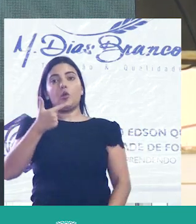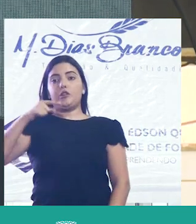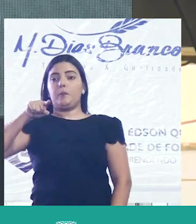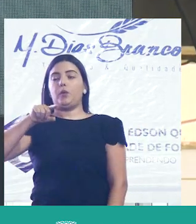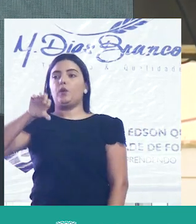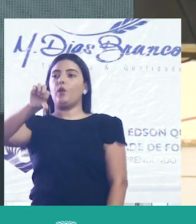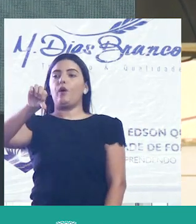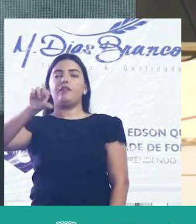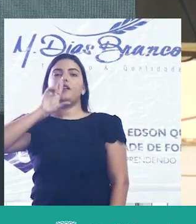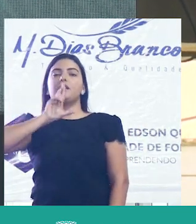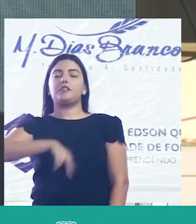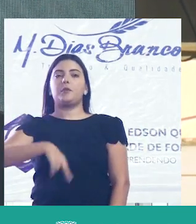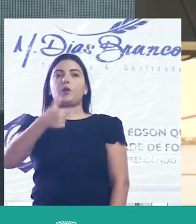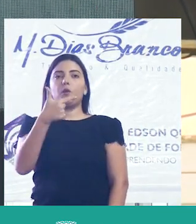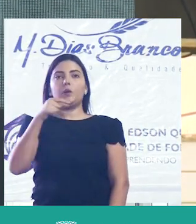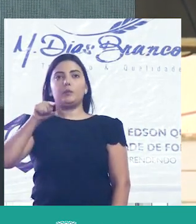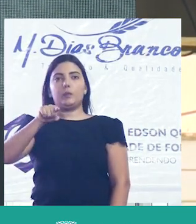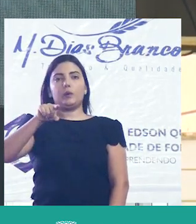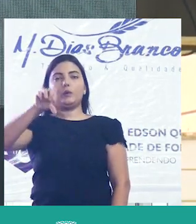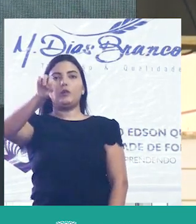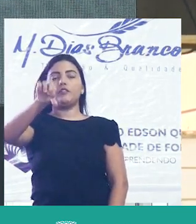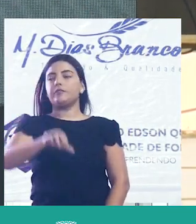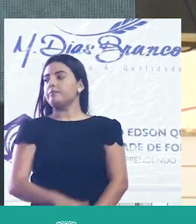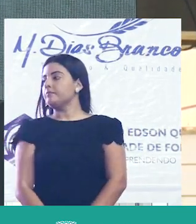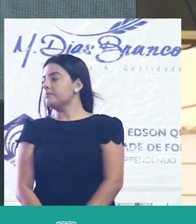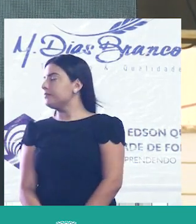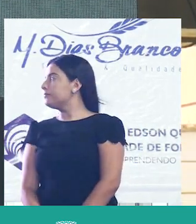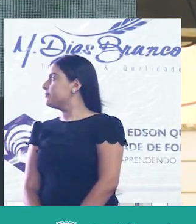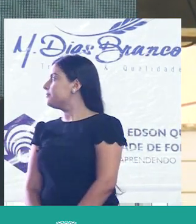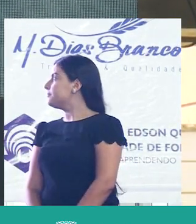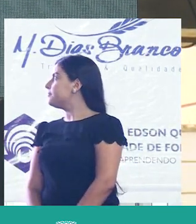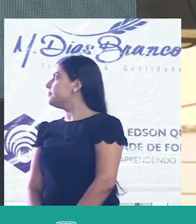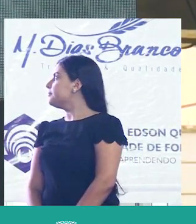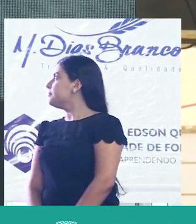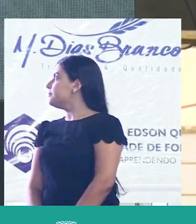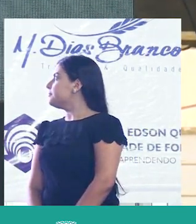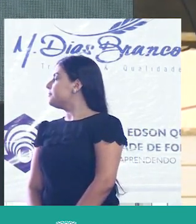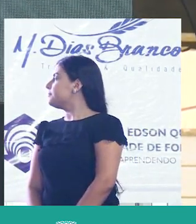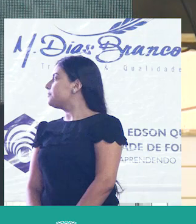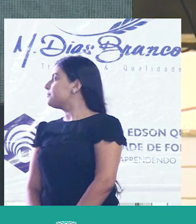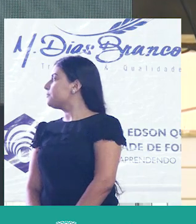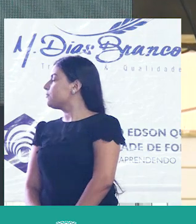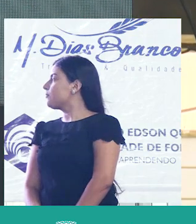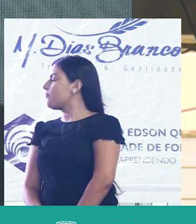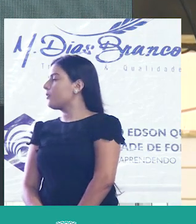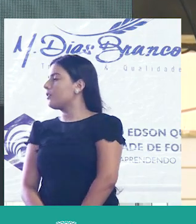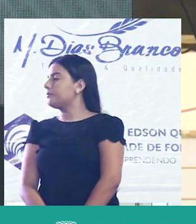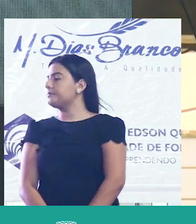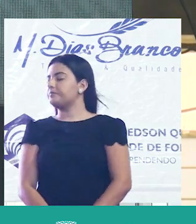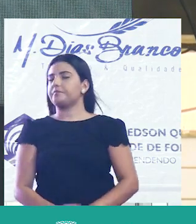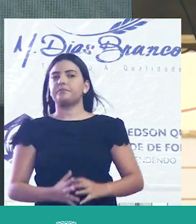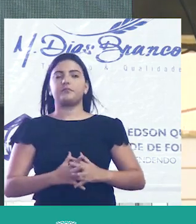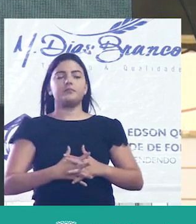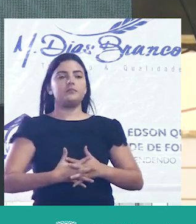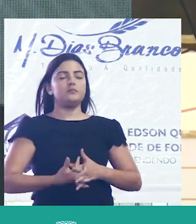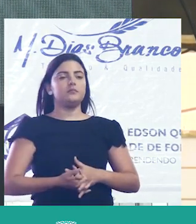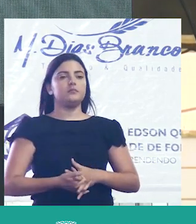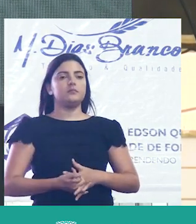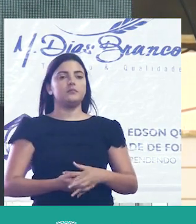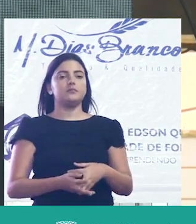2,9. Então, a resposta correta, 2,9 quilogramas de carbonato de chumbo.